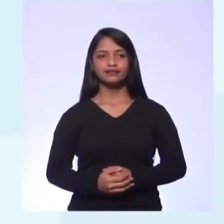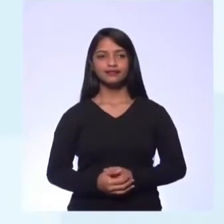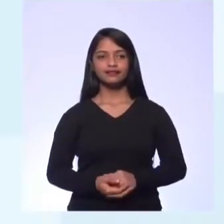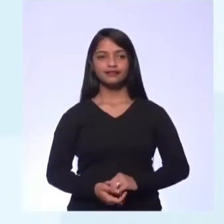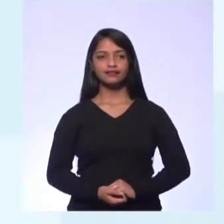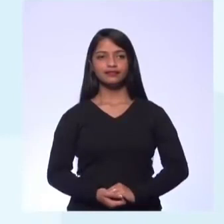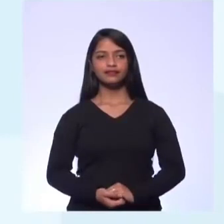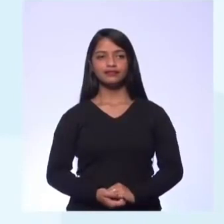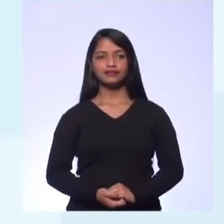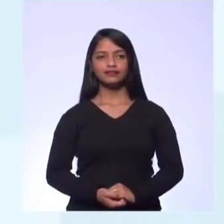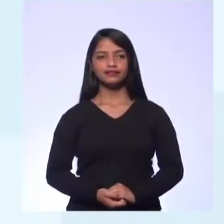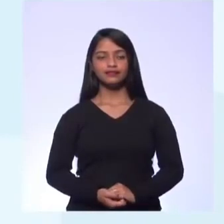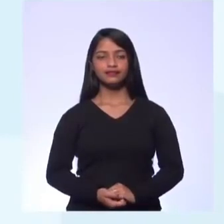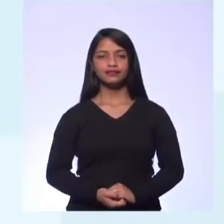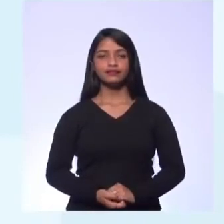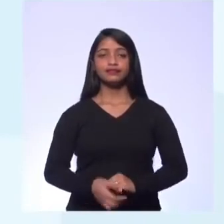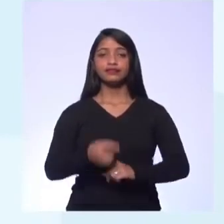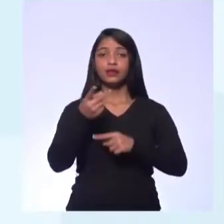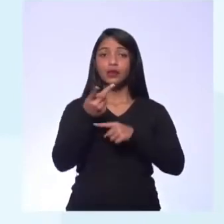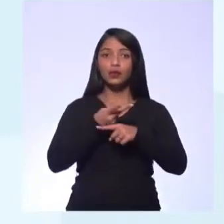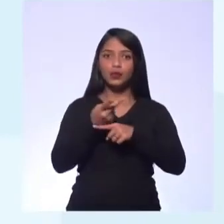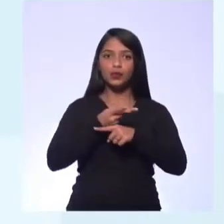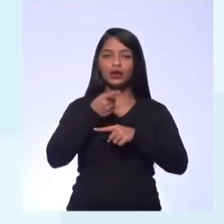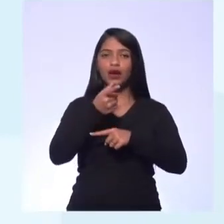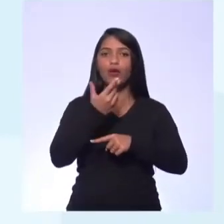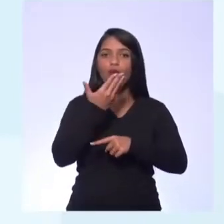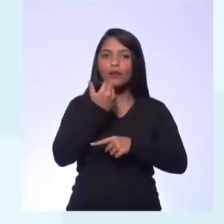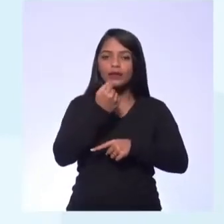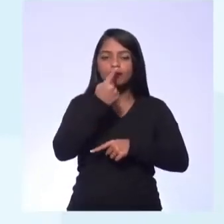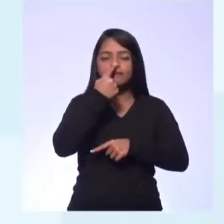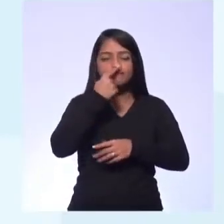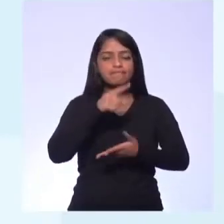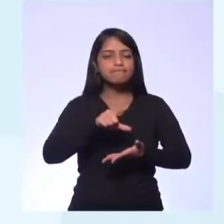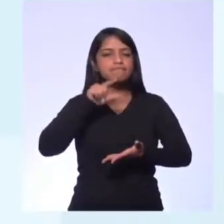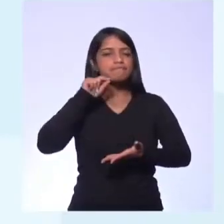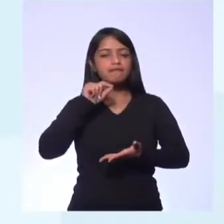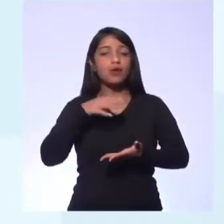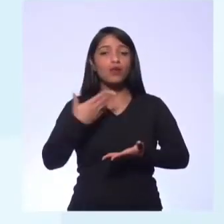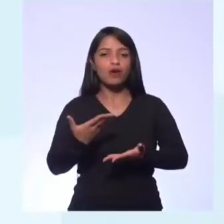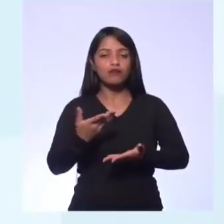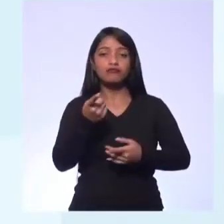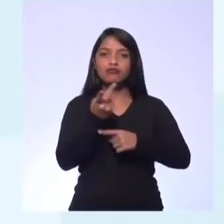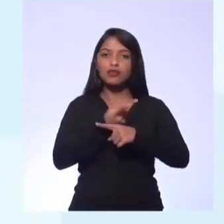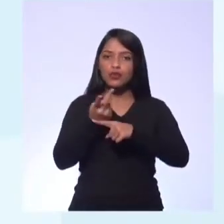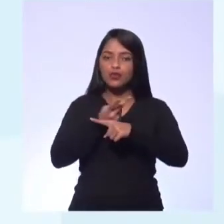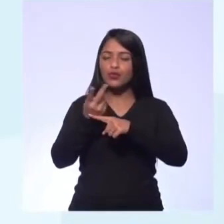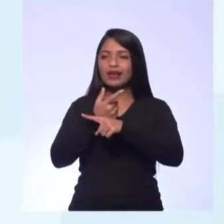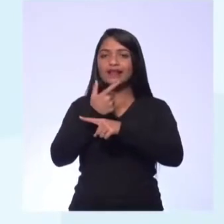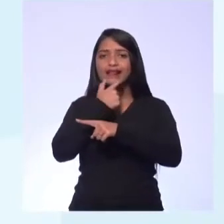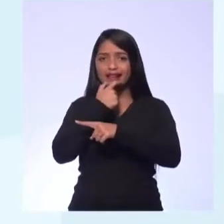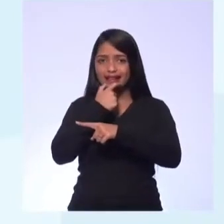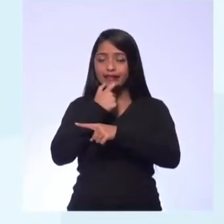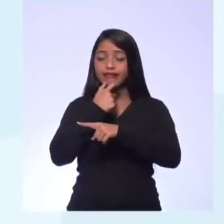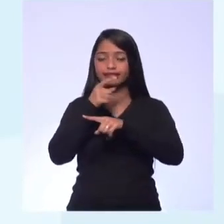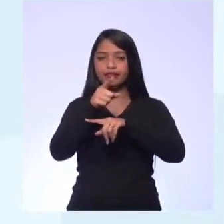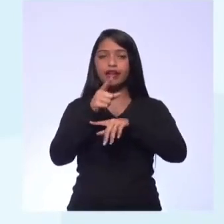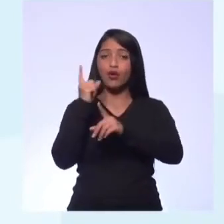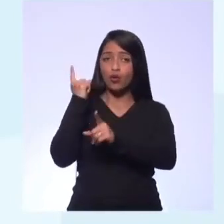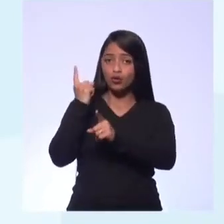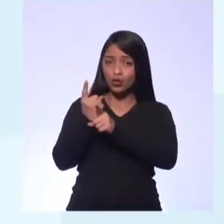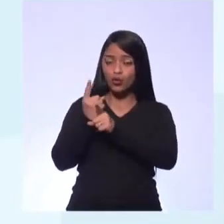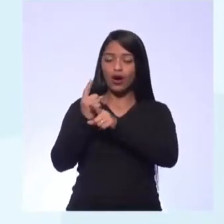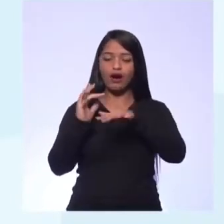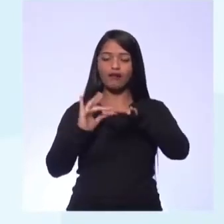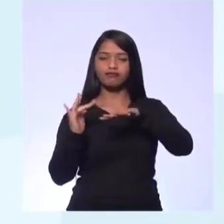in English. Encontre a receita do seu prato favorito em inglês. And post it on social media. E poste na rede social.